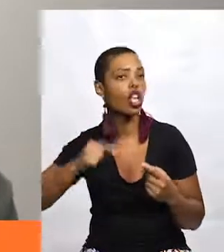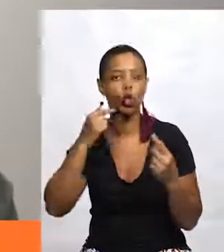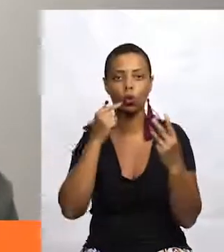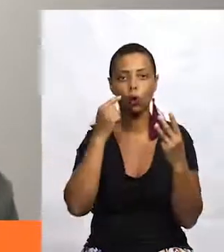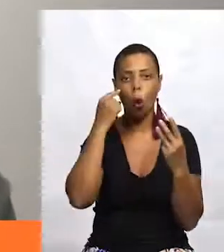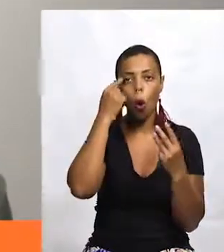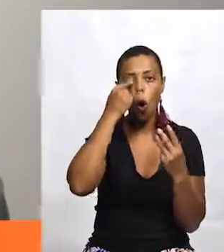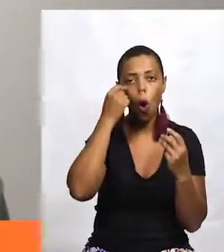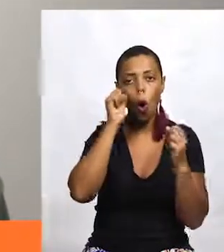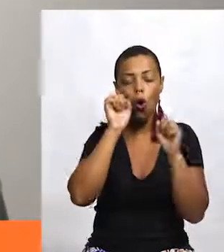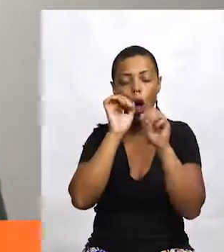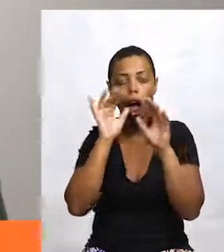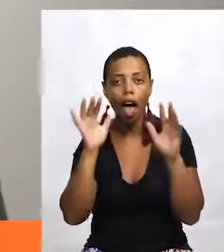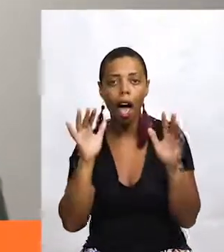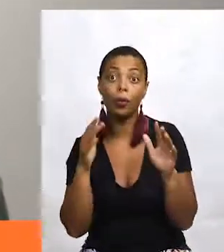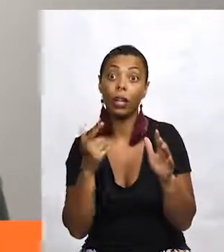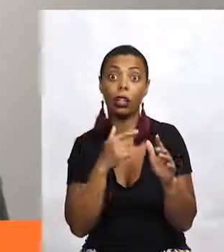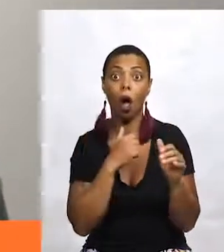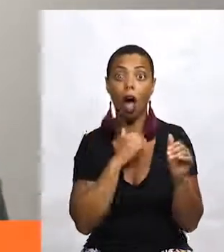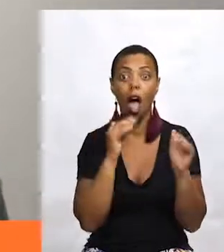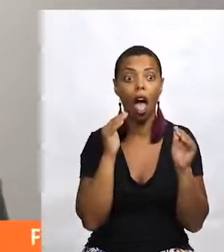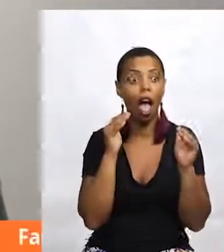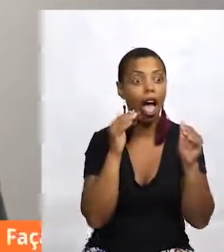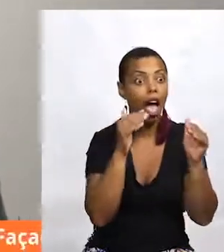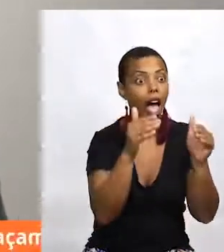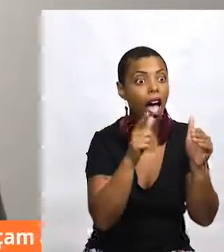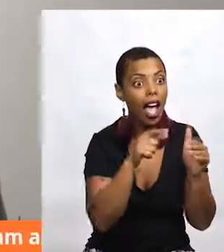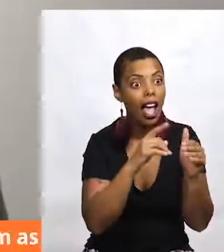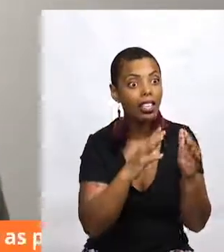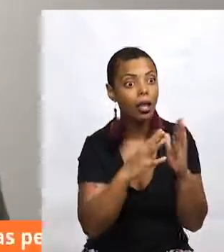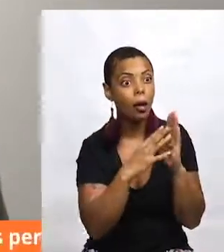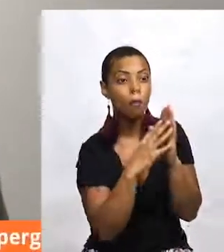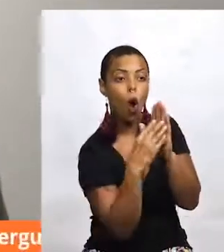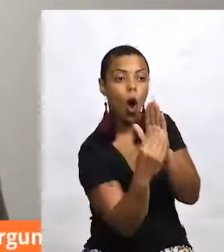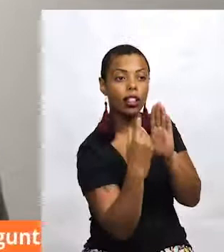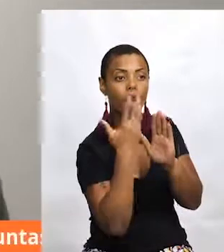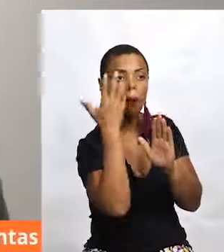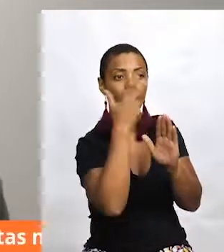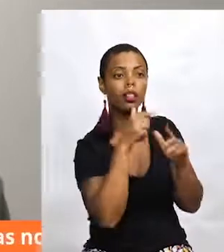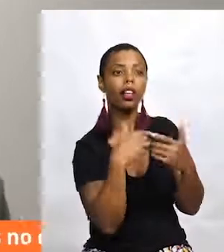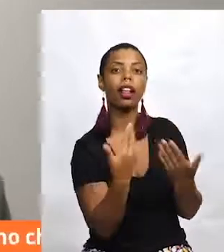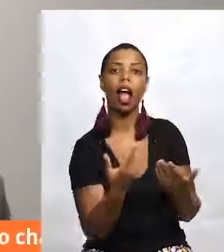ideais de beleza, eles acabam dificultando ainda mais a